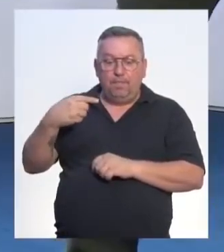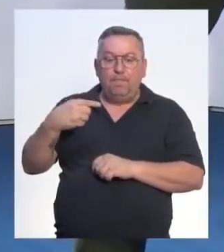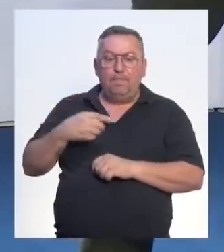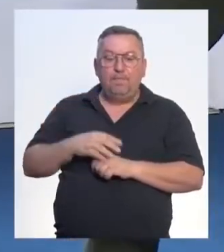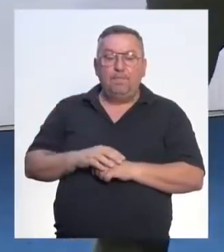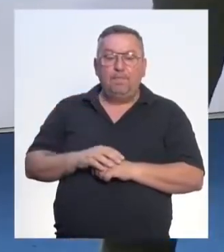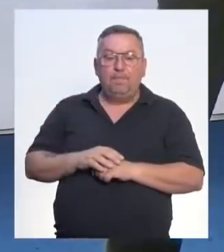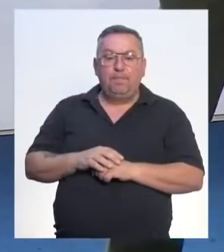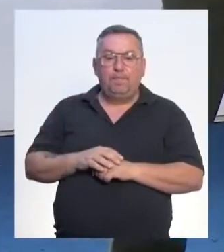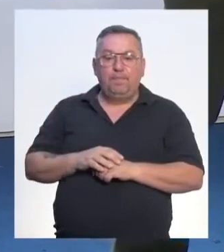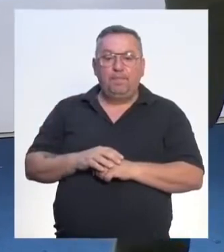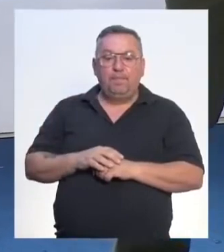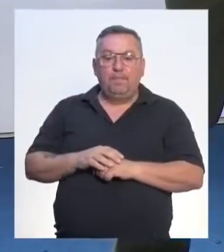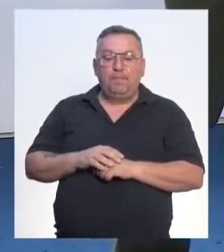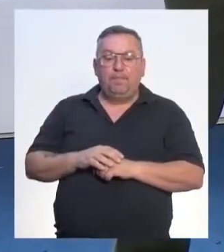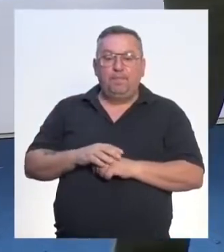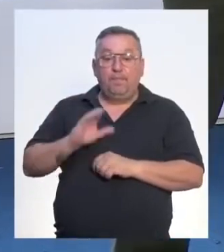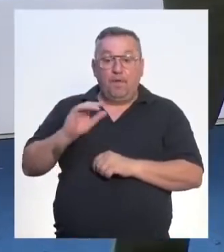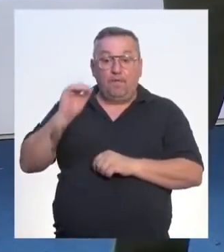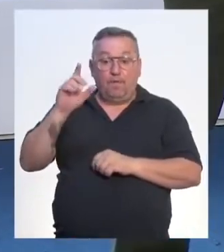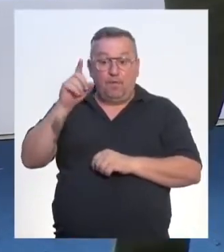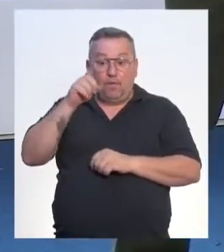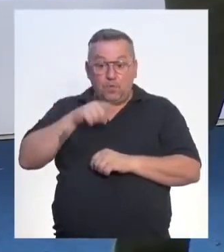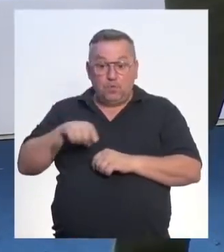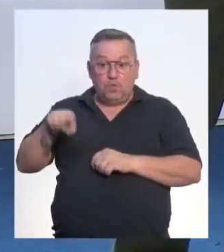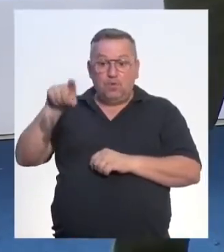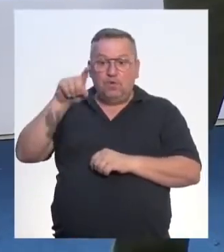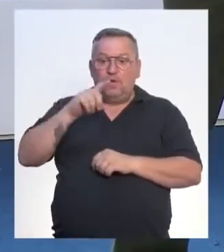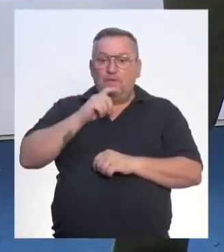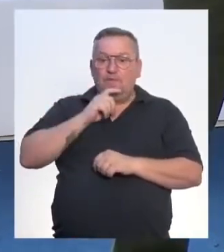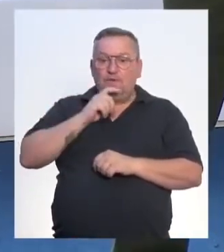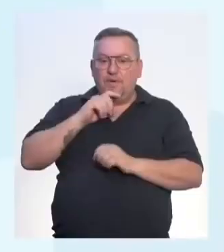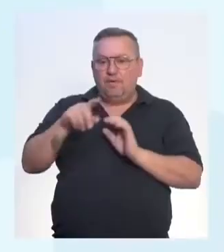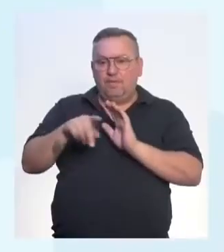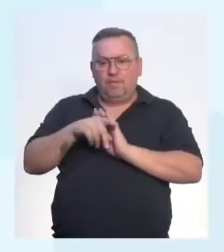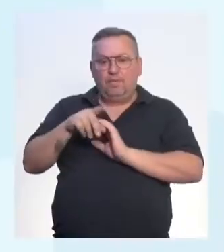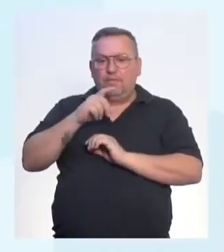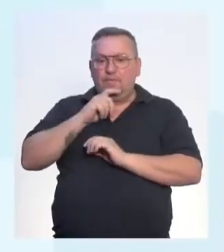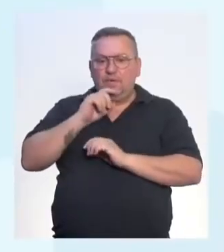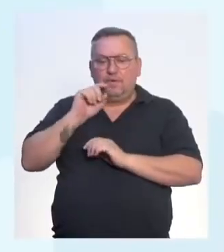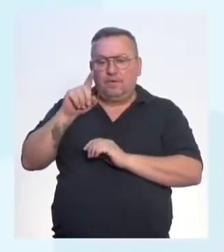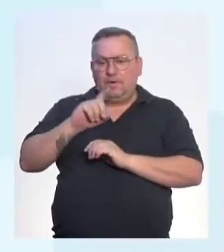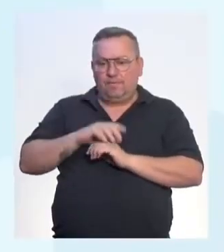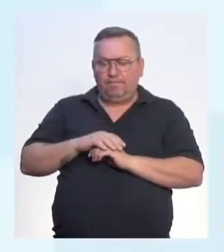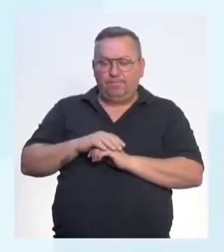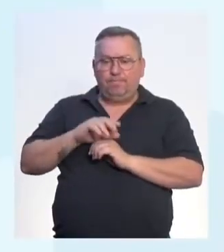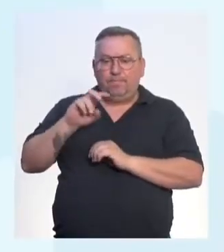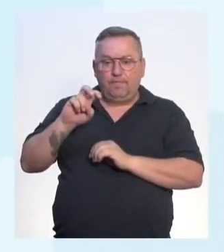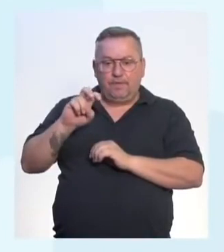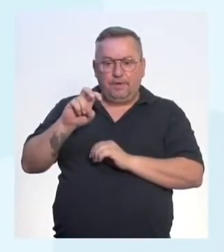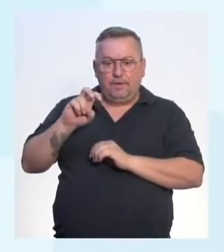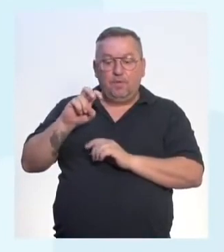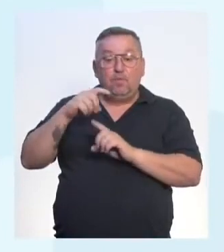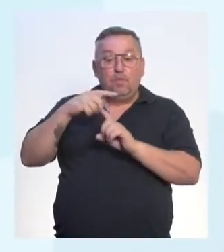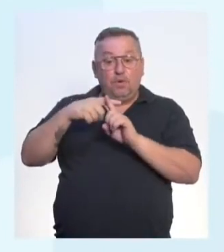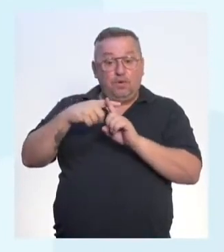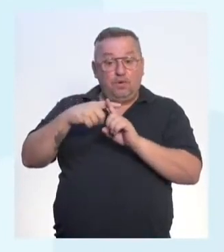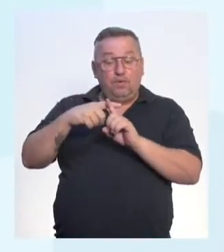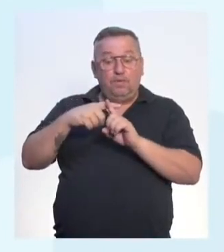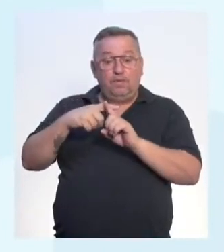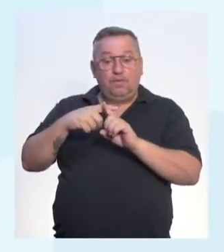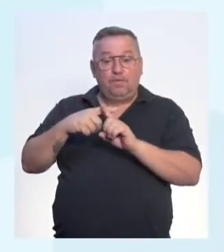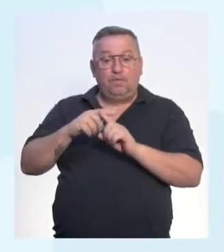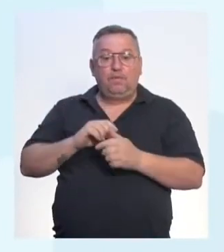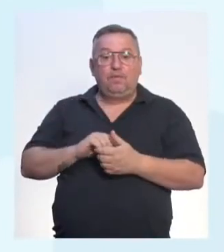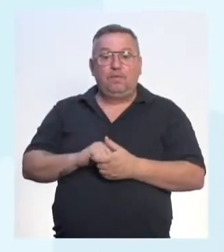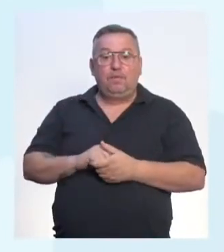negativo. Essa parte aqui de fora, que está em verde, é o próprio verde de lá. É o 5 positivo. Ganha mais